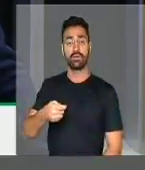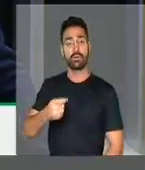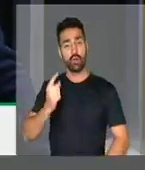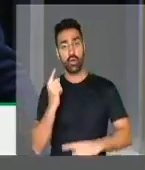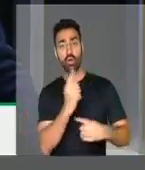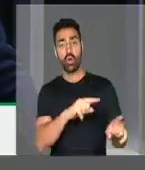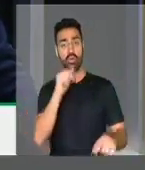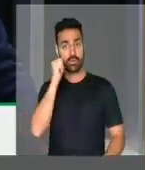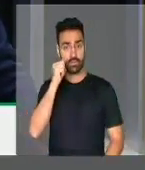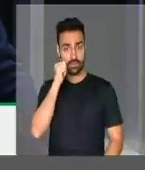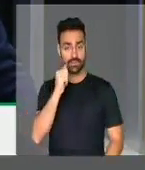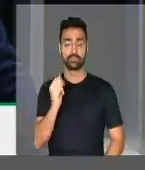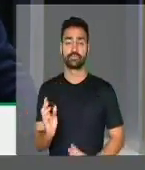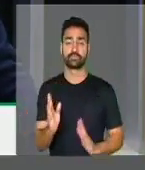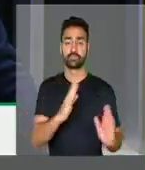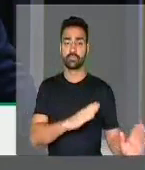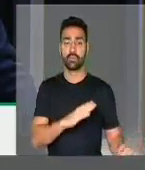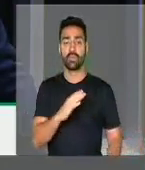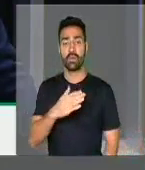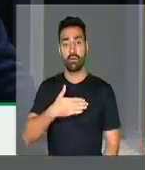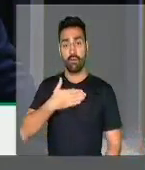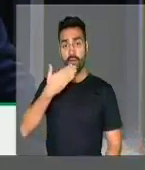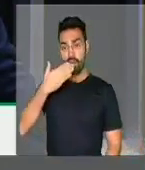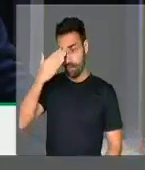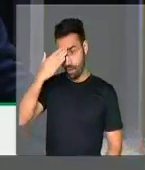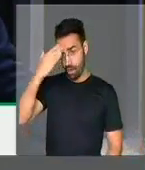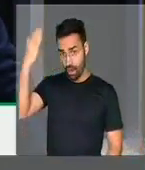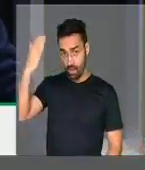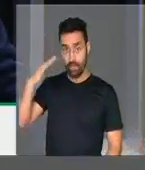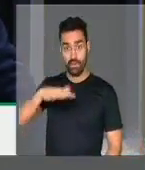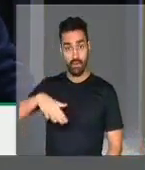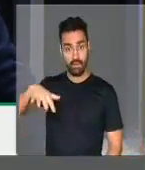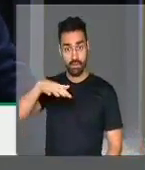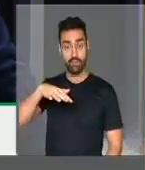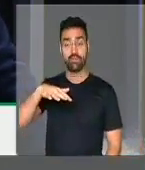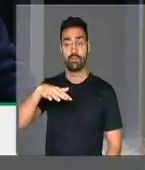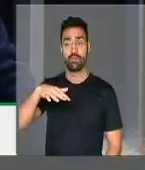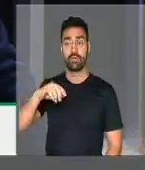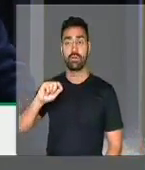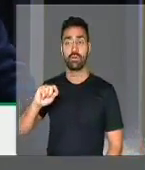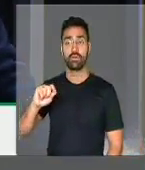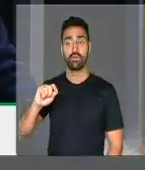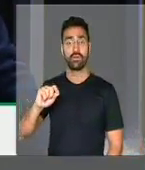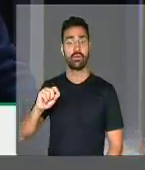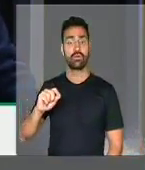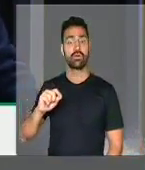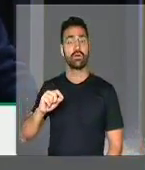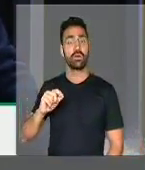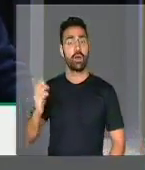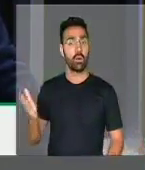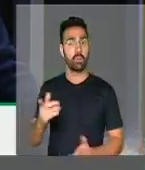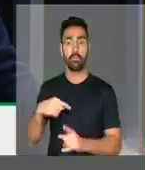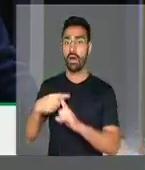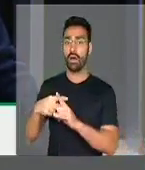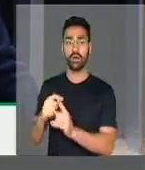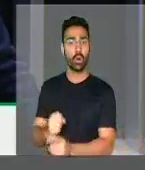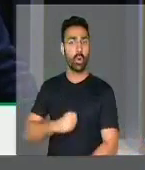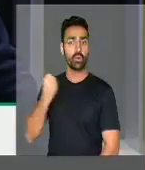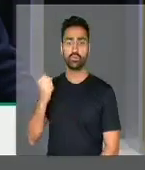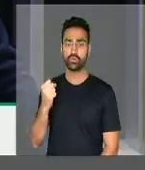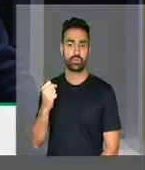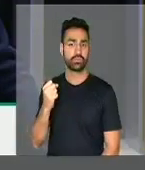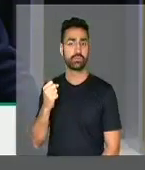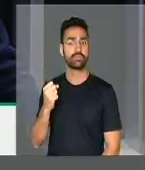todo árabe passou a ser ainda mais odiado nos estados unidos e no